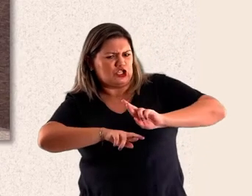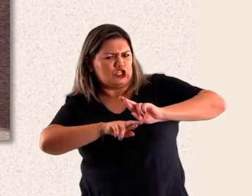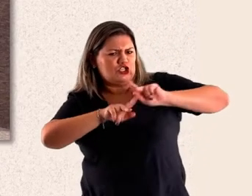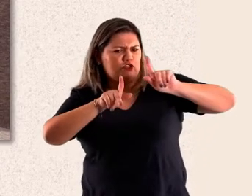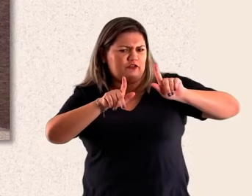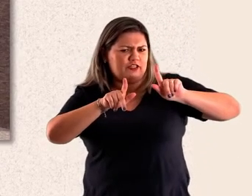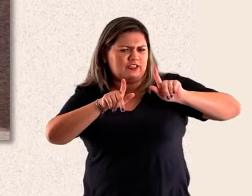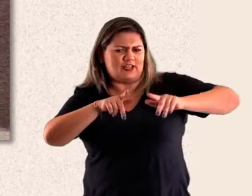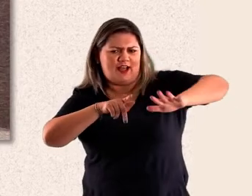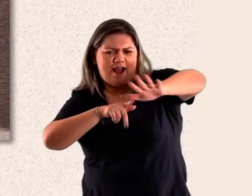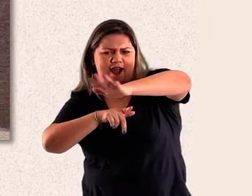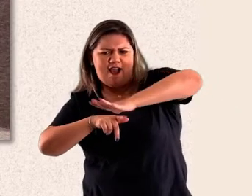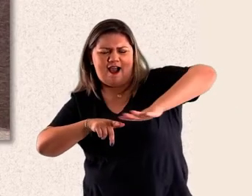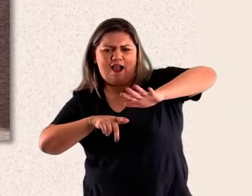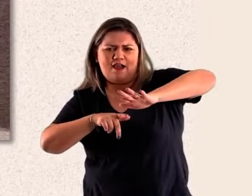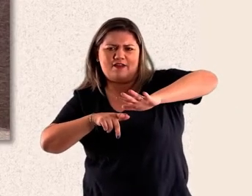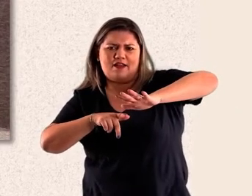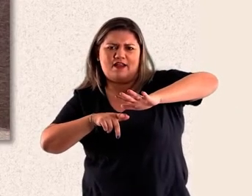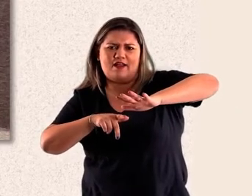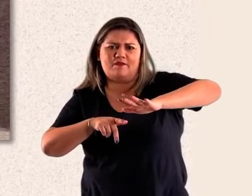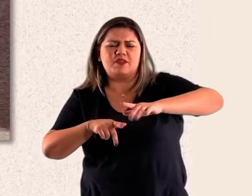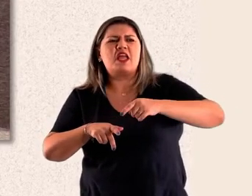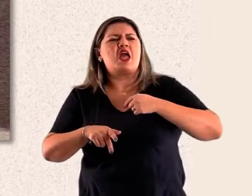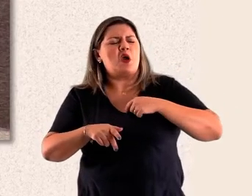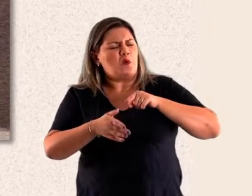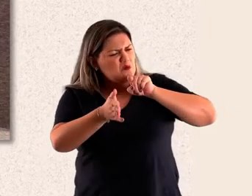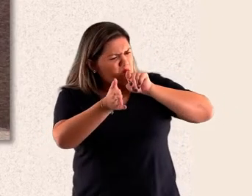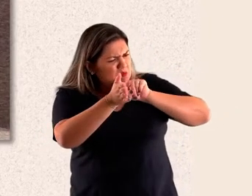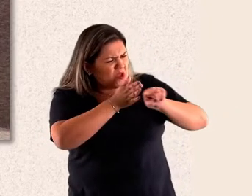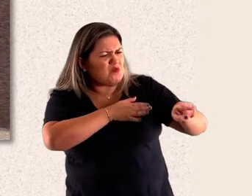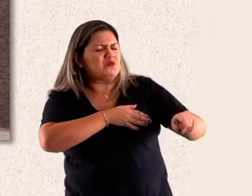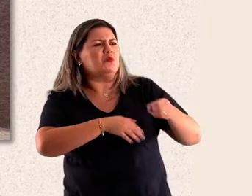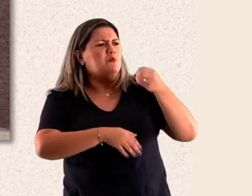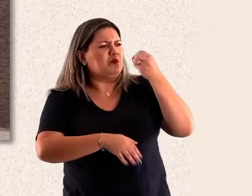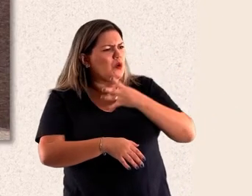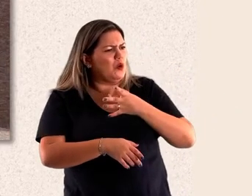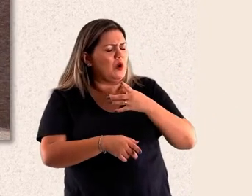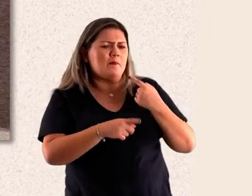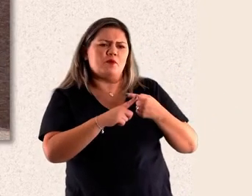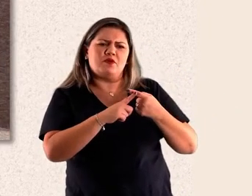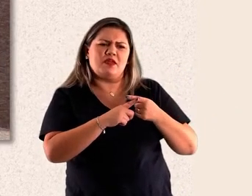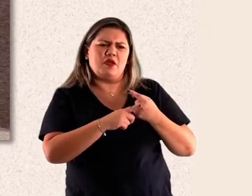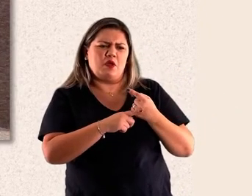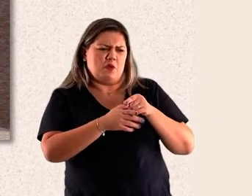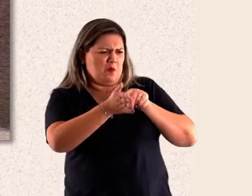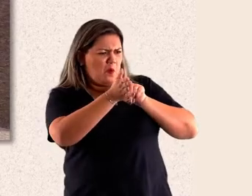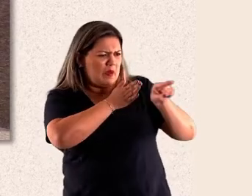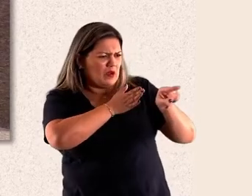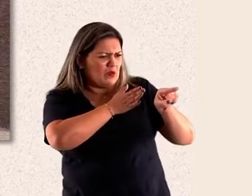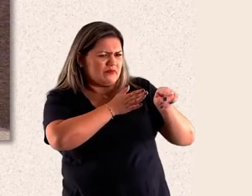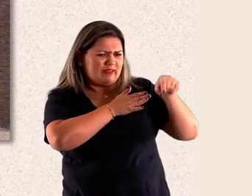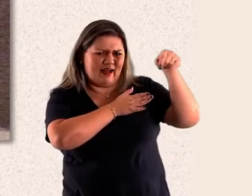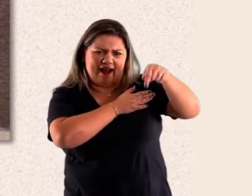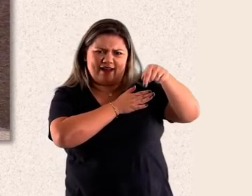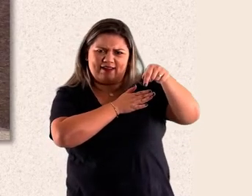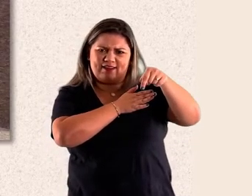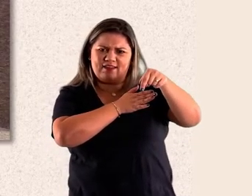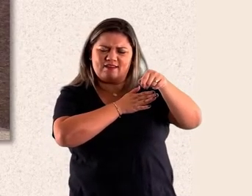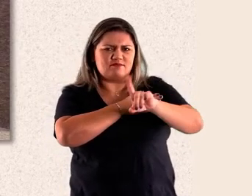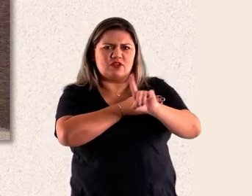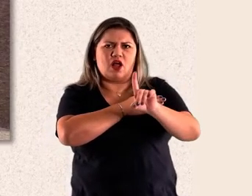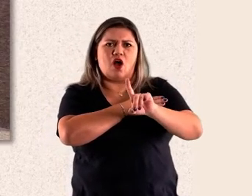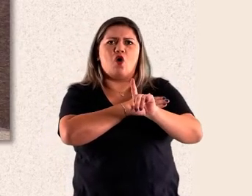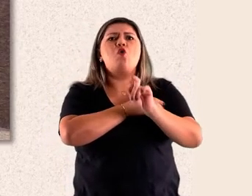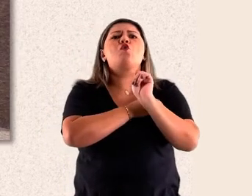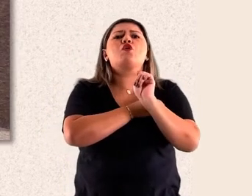organização eu acho que essa é uma grande pergunta porque senão é só uma pergunta para atacar o cnmp nessa é uma